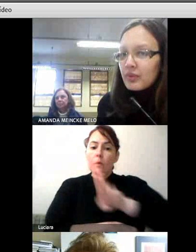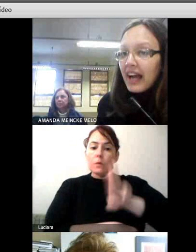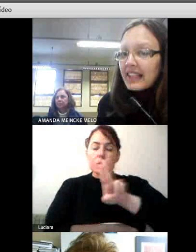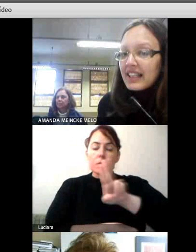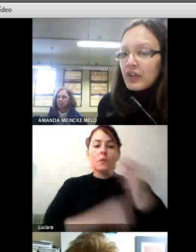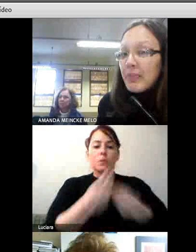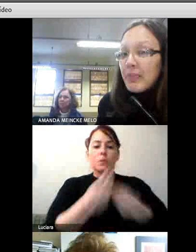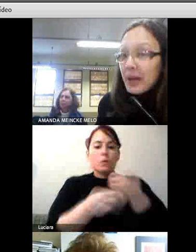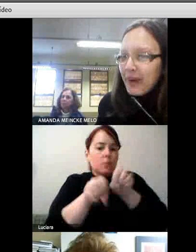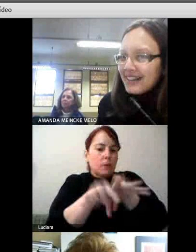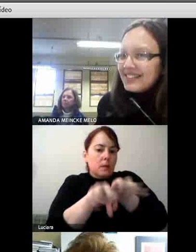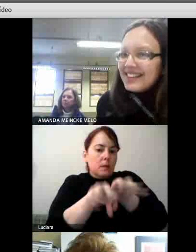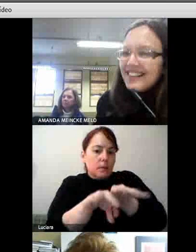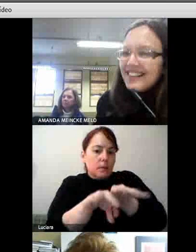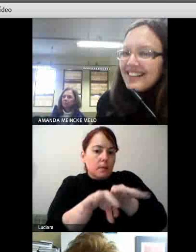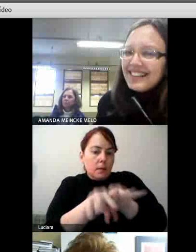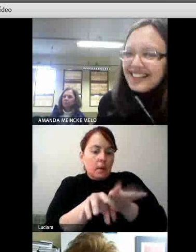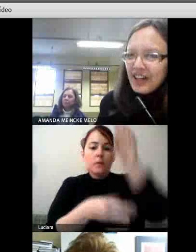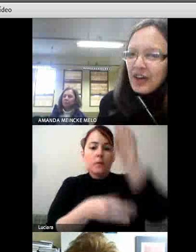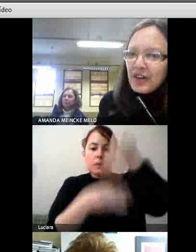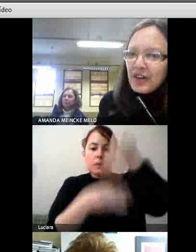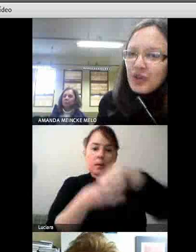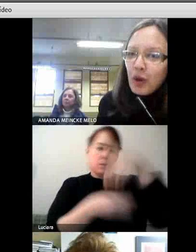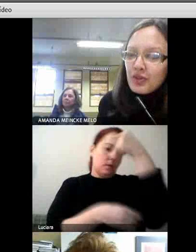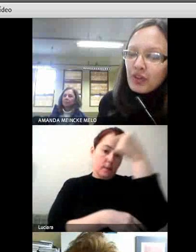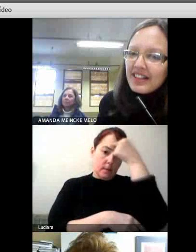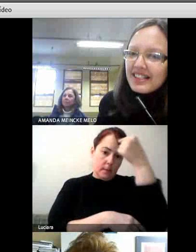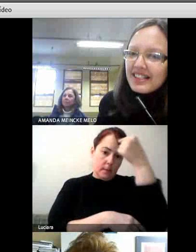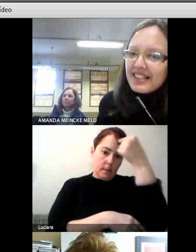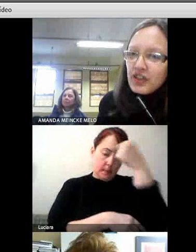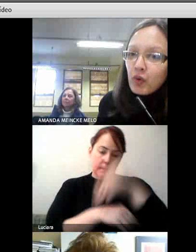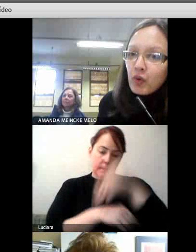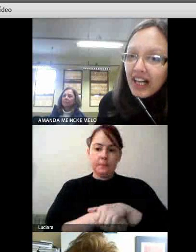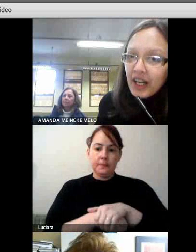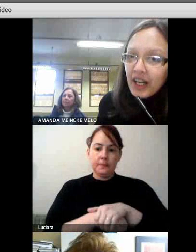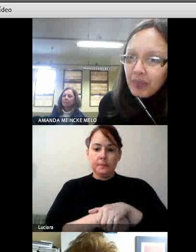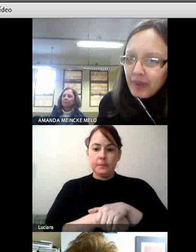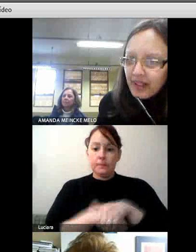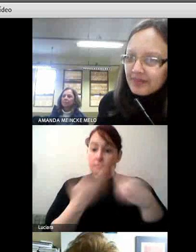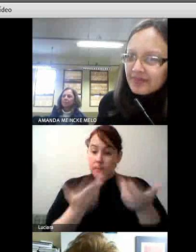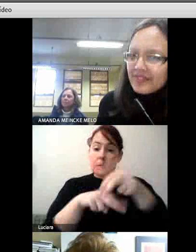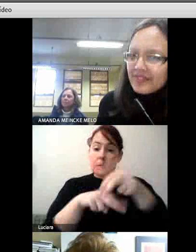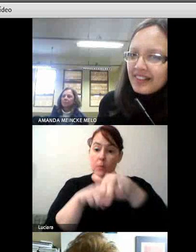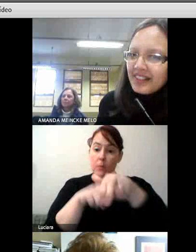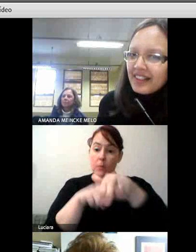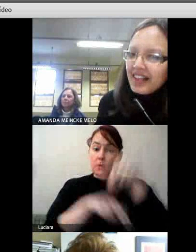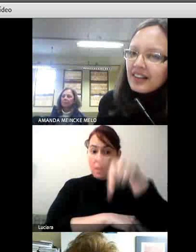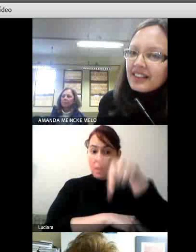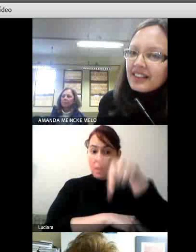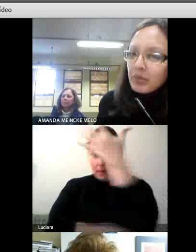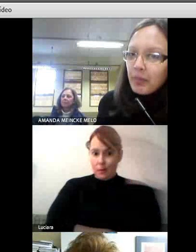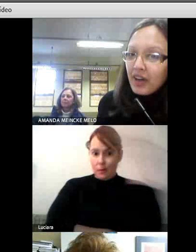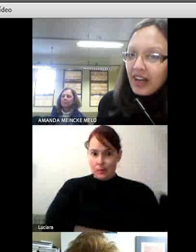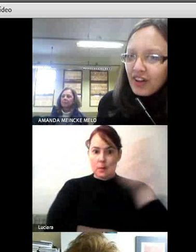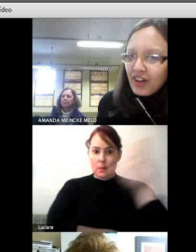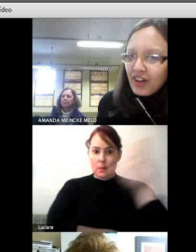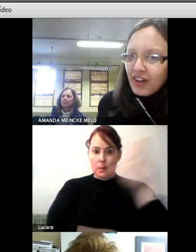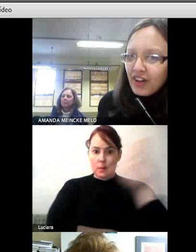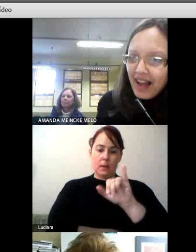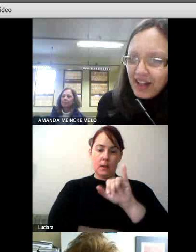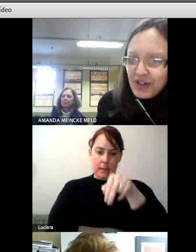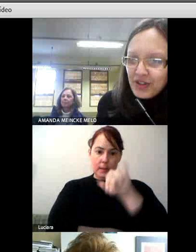Então, aqui na Unipampa, somos uma universidade multicamp. Eu fico pensando, temos laboratórios